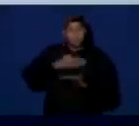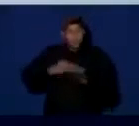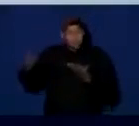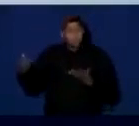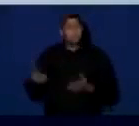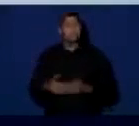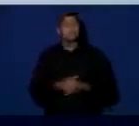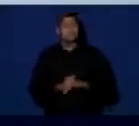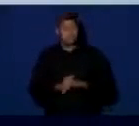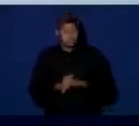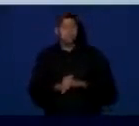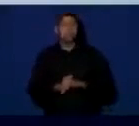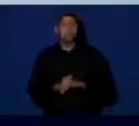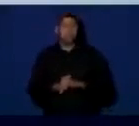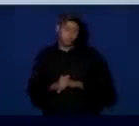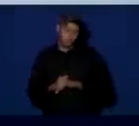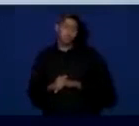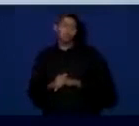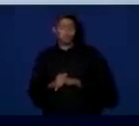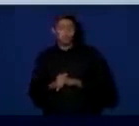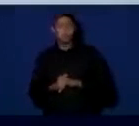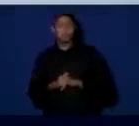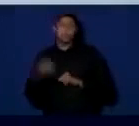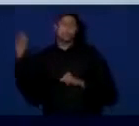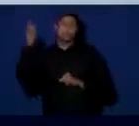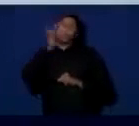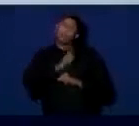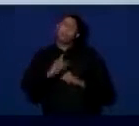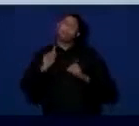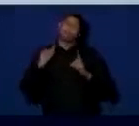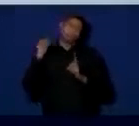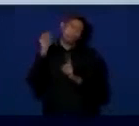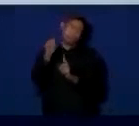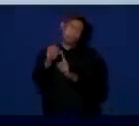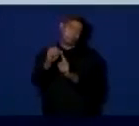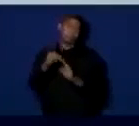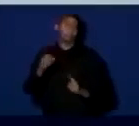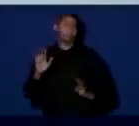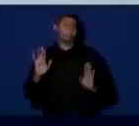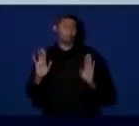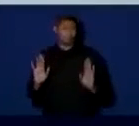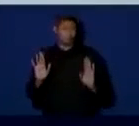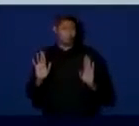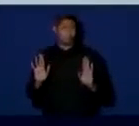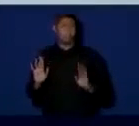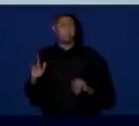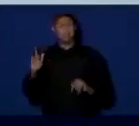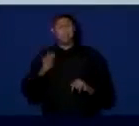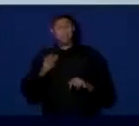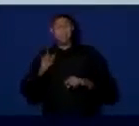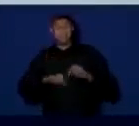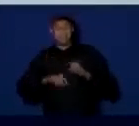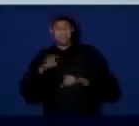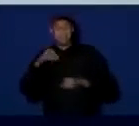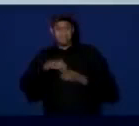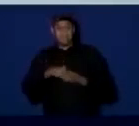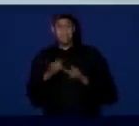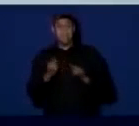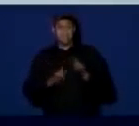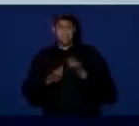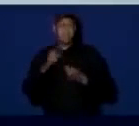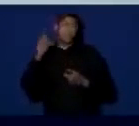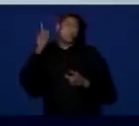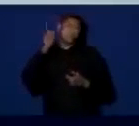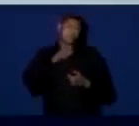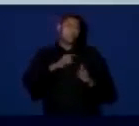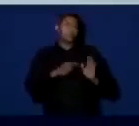não imaginavam que a gente podia ir para esses níveis e a gente alcançou. Ou seja, o que eu estou dizendo é o seguinte, há elementos dentro da economia